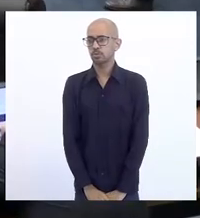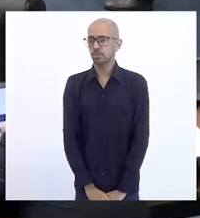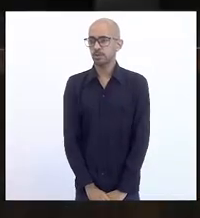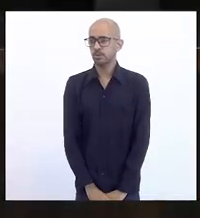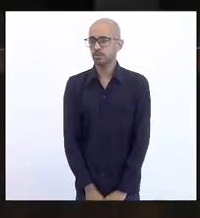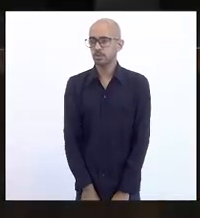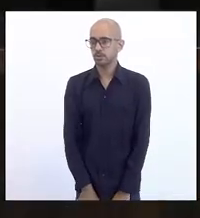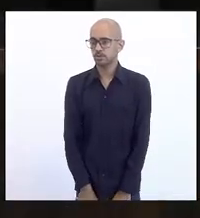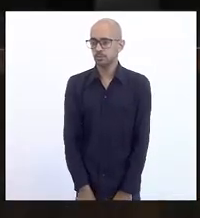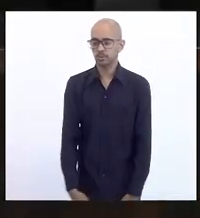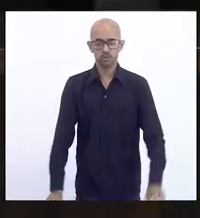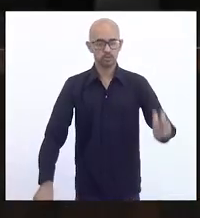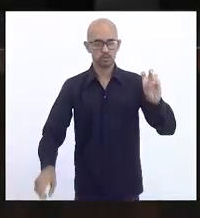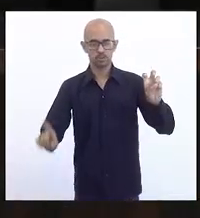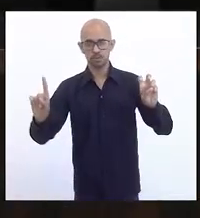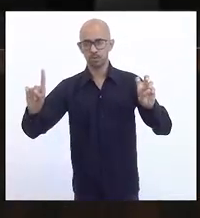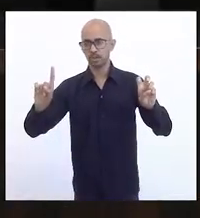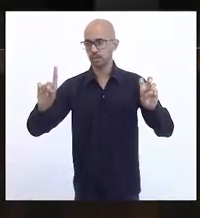5-1.